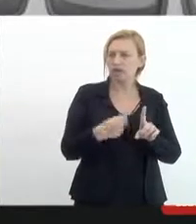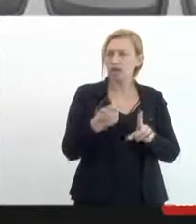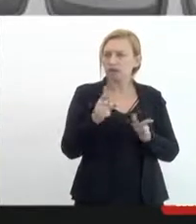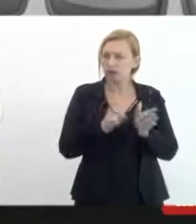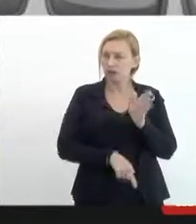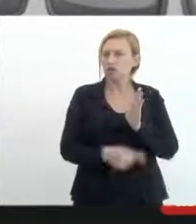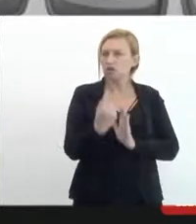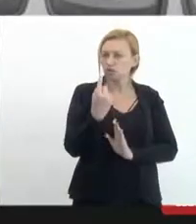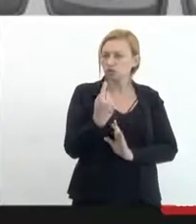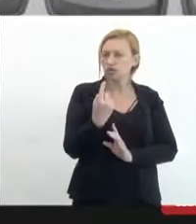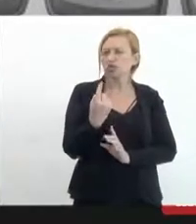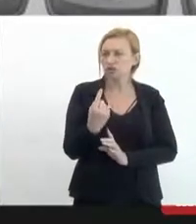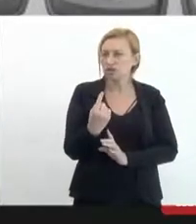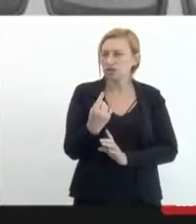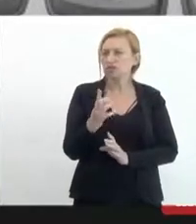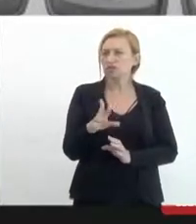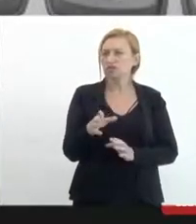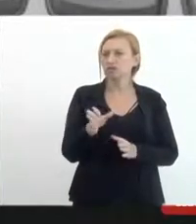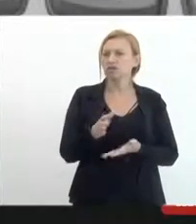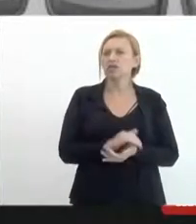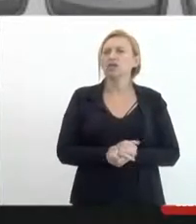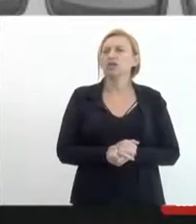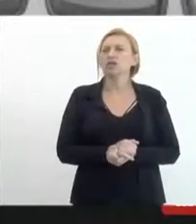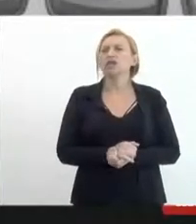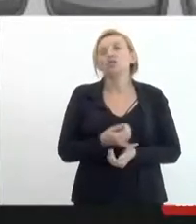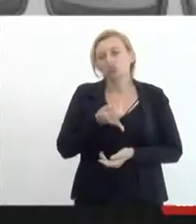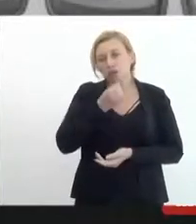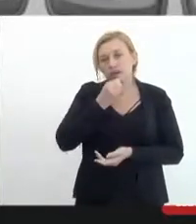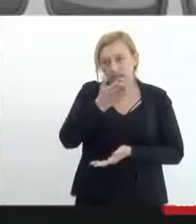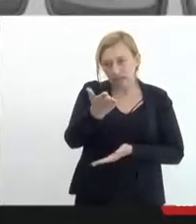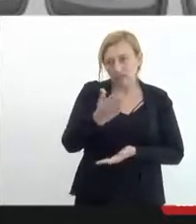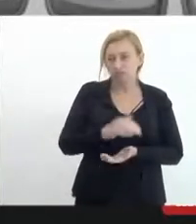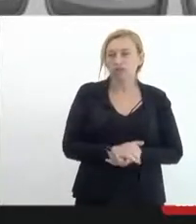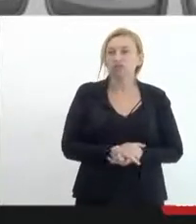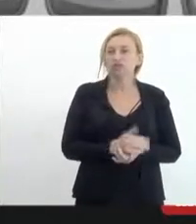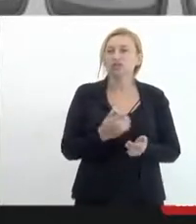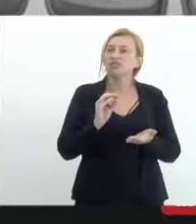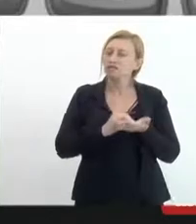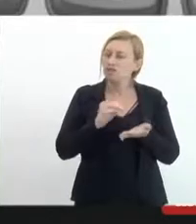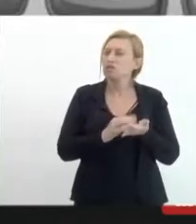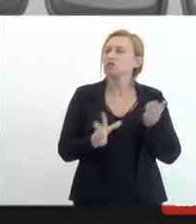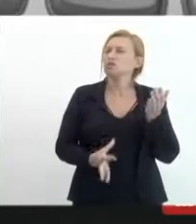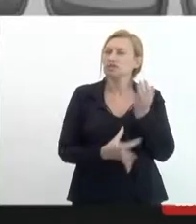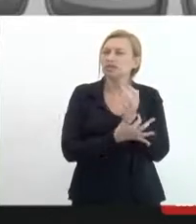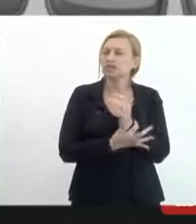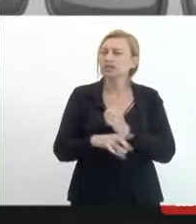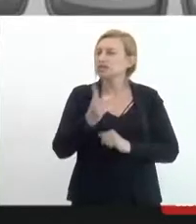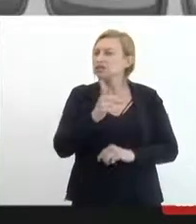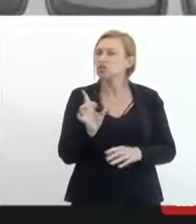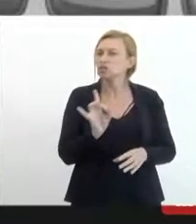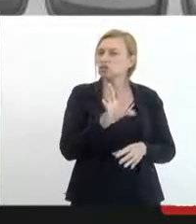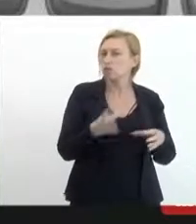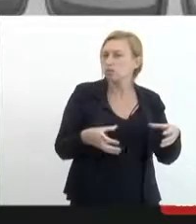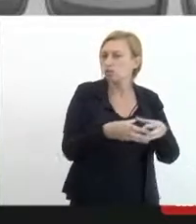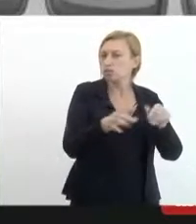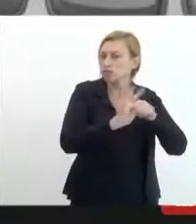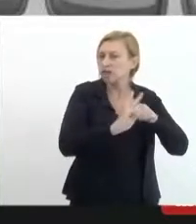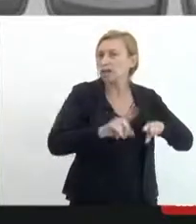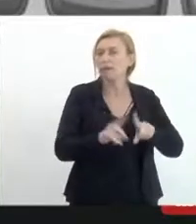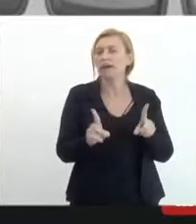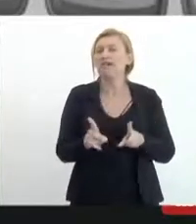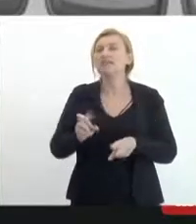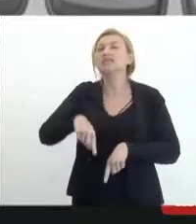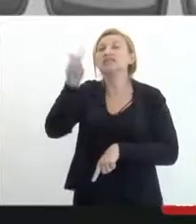acordo com o Estado, é adicionado 2%. Esse é um exemplo que traz insegurança, não só para a equipe técnica, mas, sobretudo, para quem